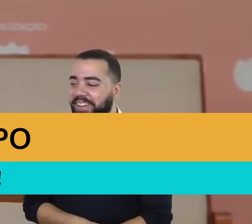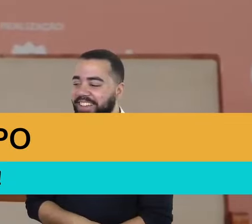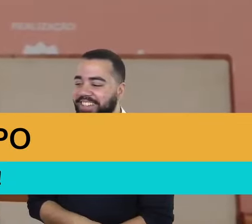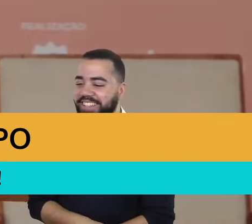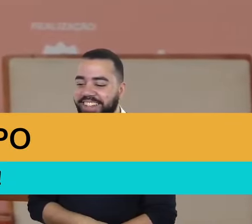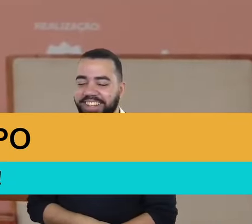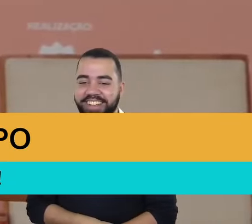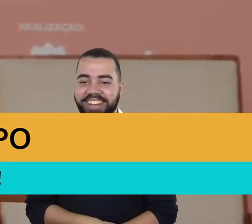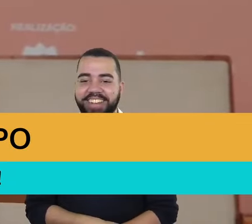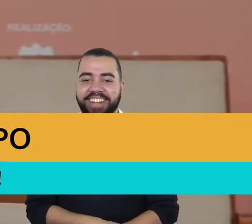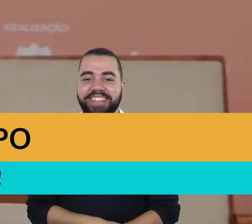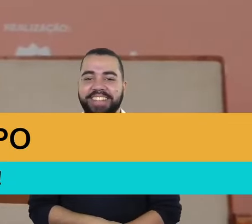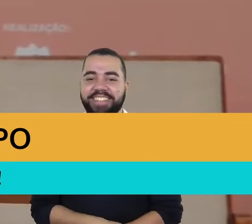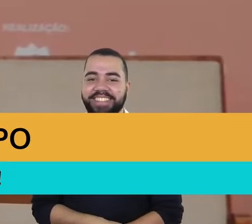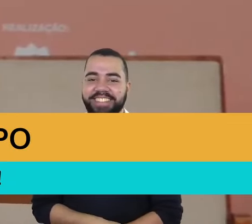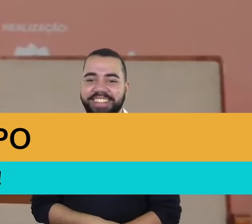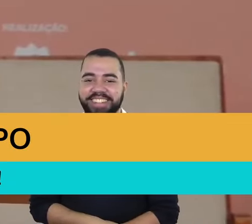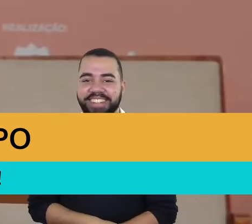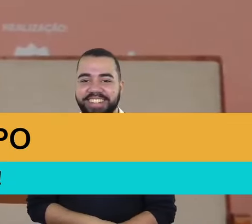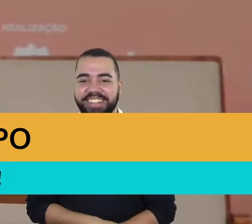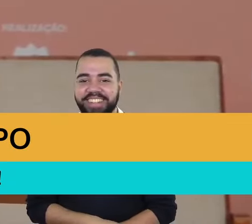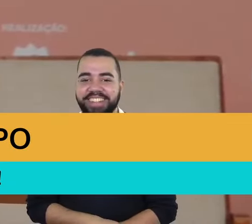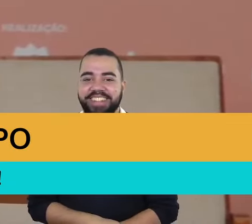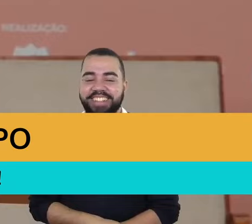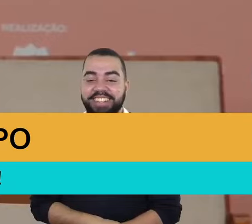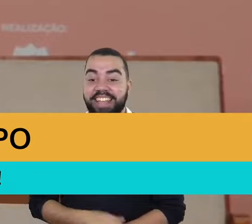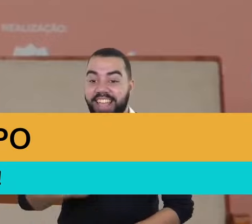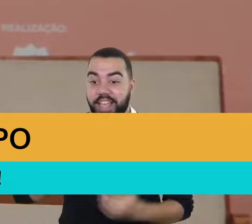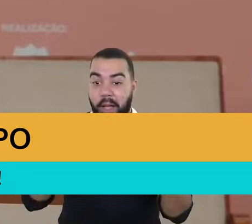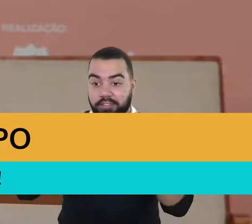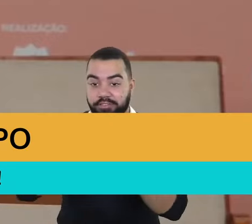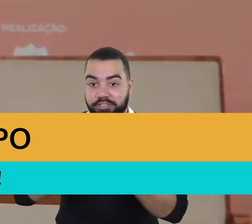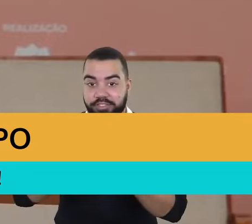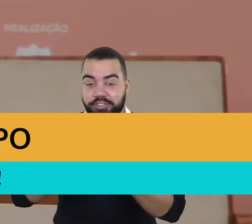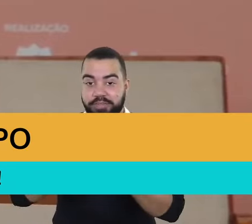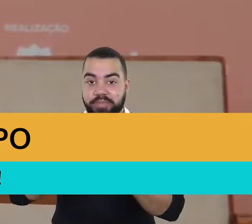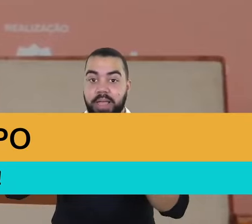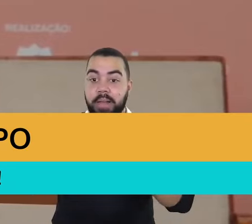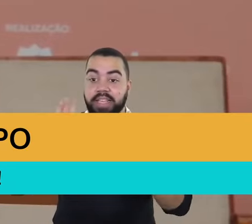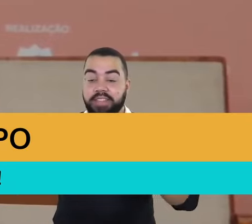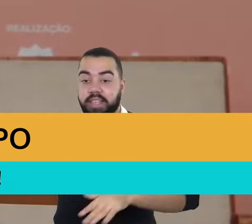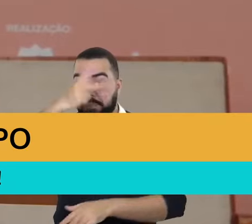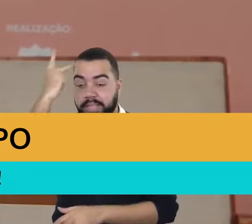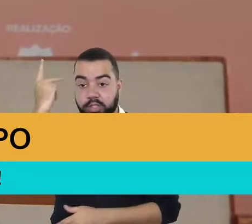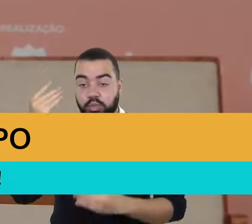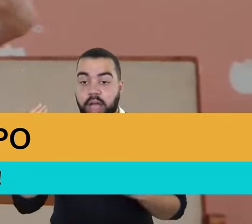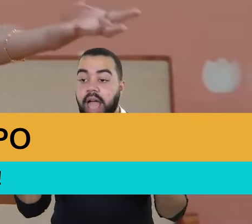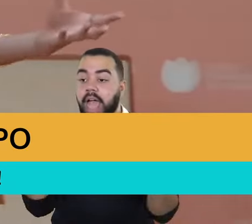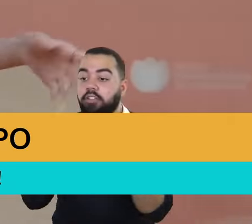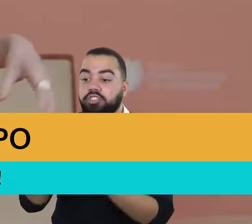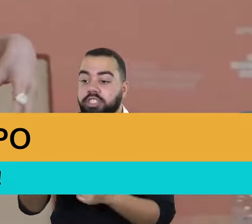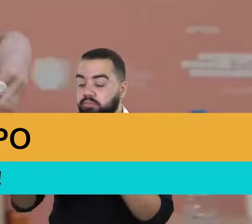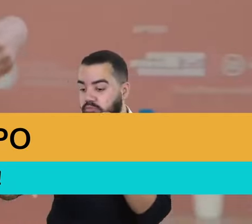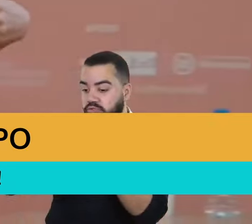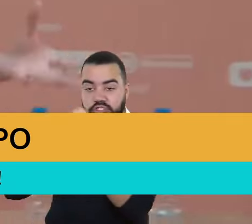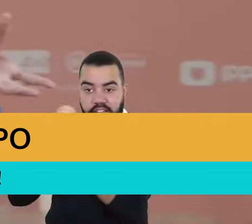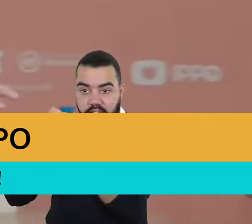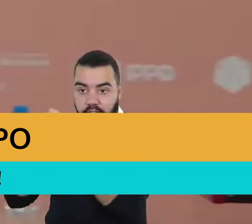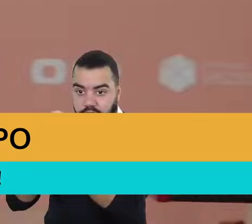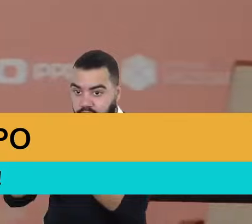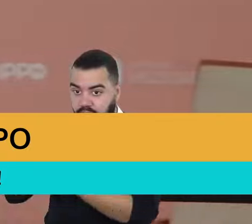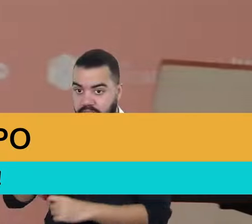autista já é difícil. Ainda mais você ter uma criança autista sem diagnóstico. É pior ainda, porque você não sabe o que você usa, você não sabe quais métodos, você não